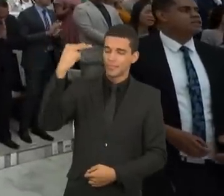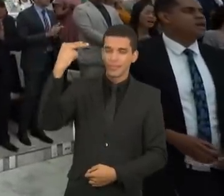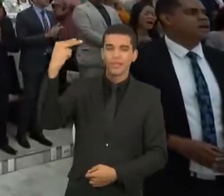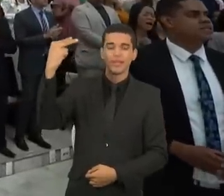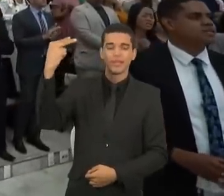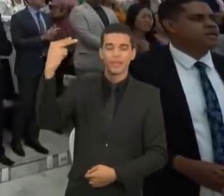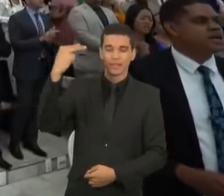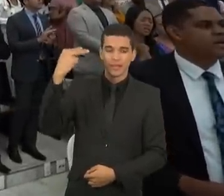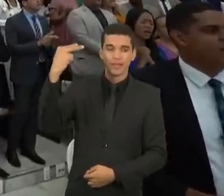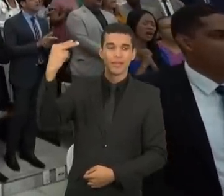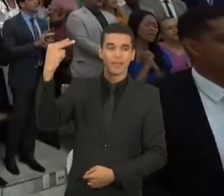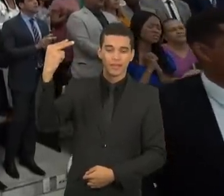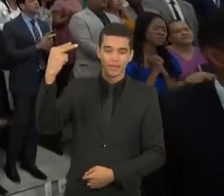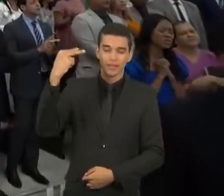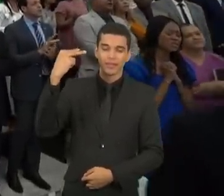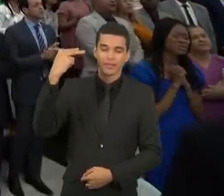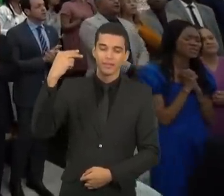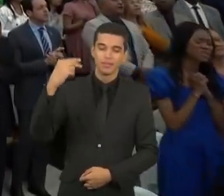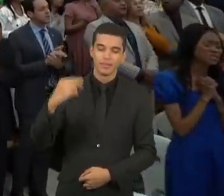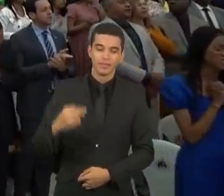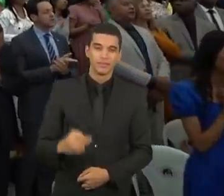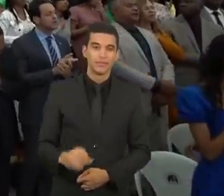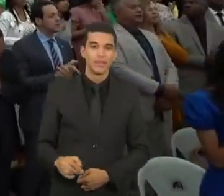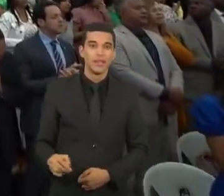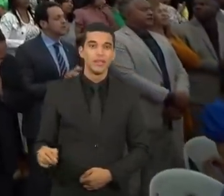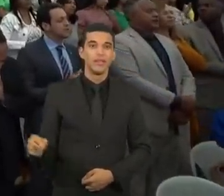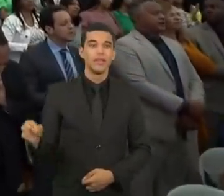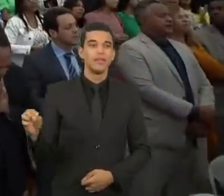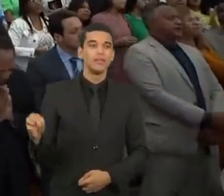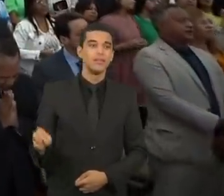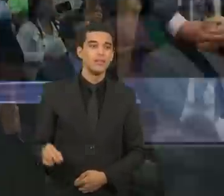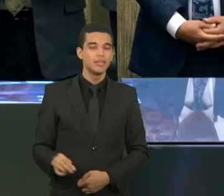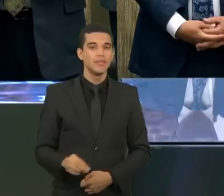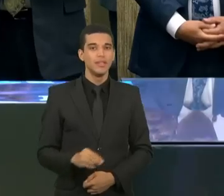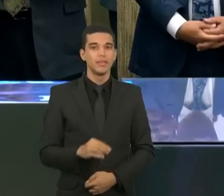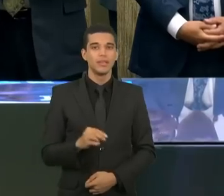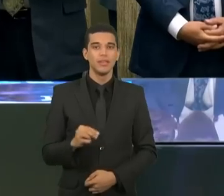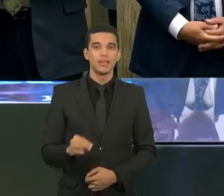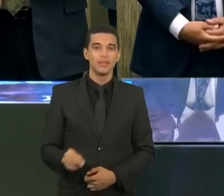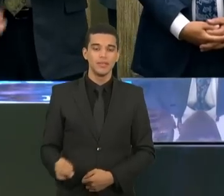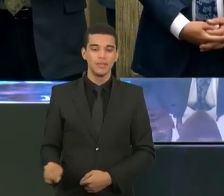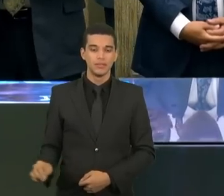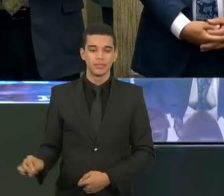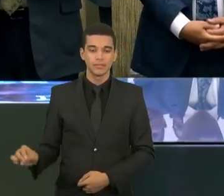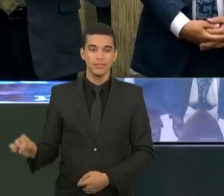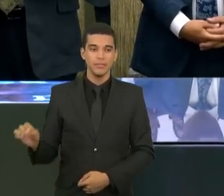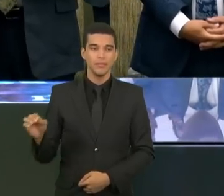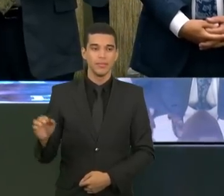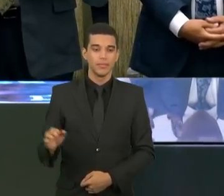esse é o momento seu com Deus. Eu sei que esta noite de congresso foi diferente, mas